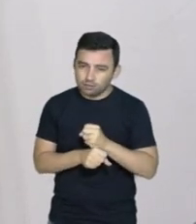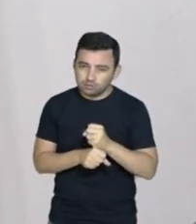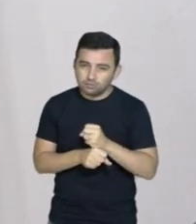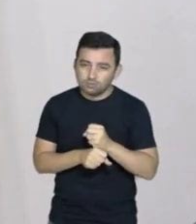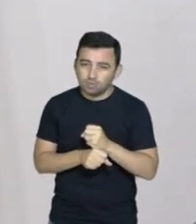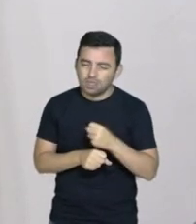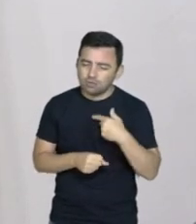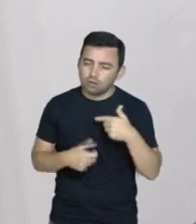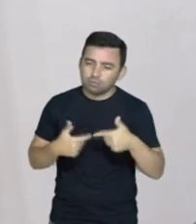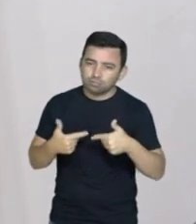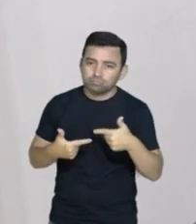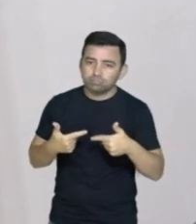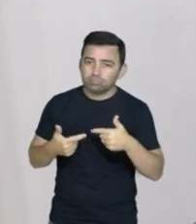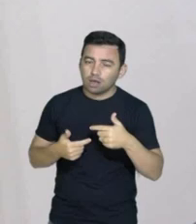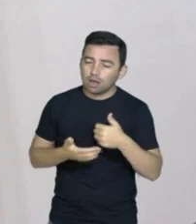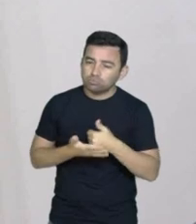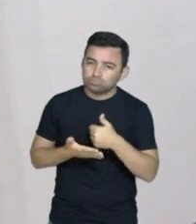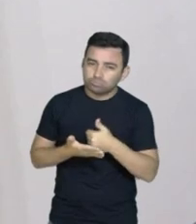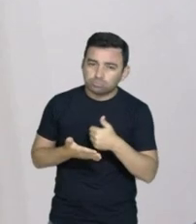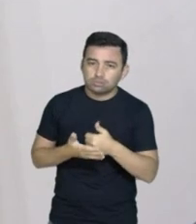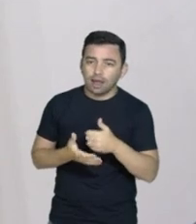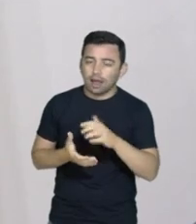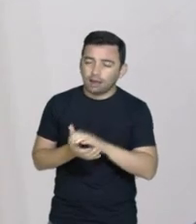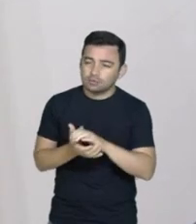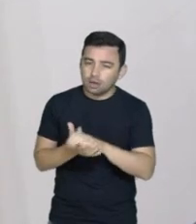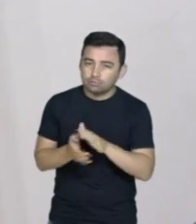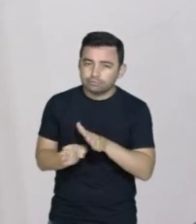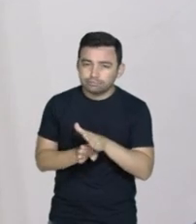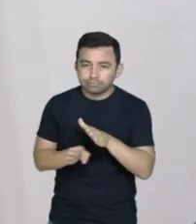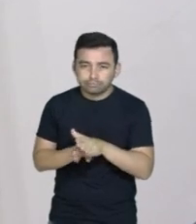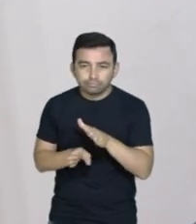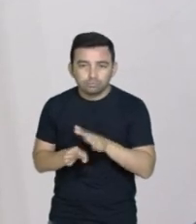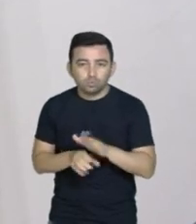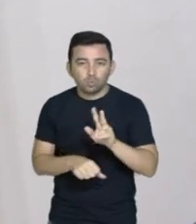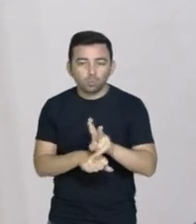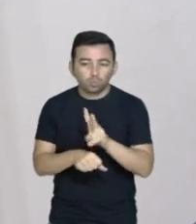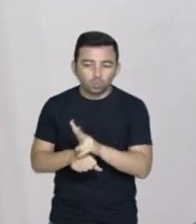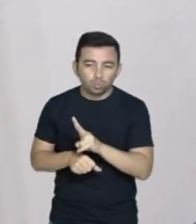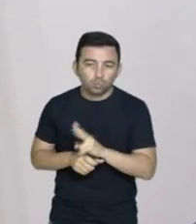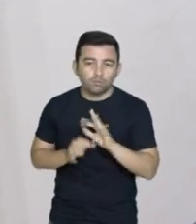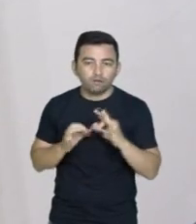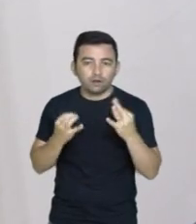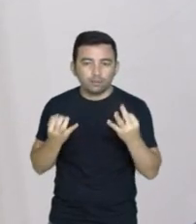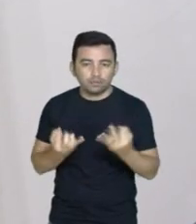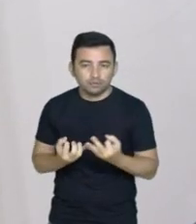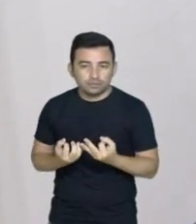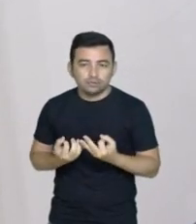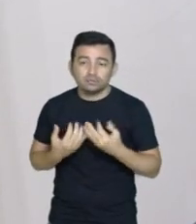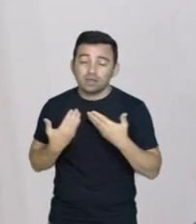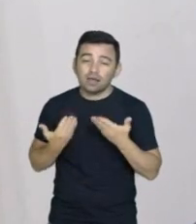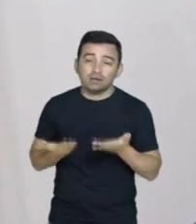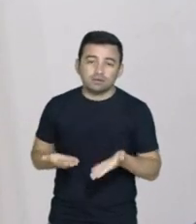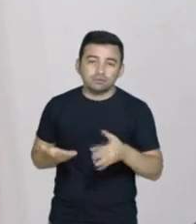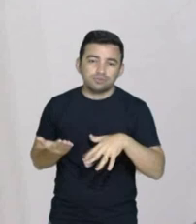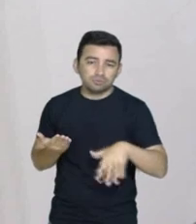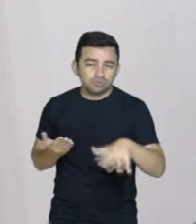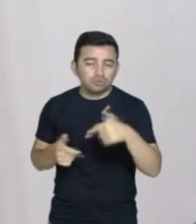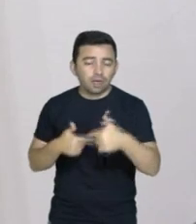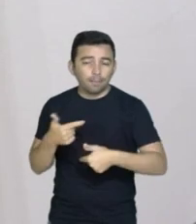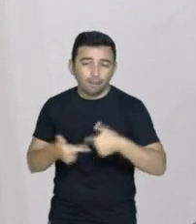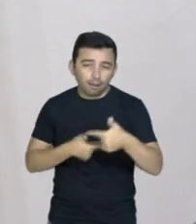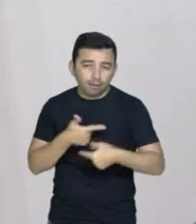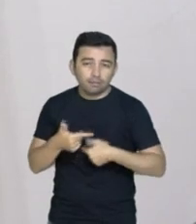casais por mais de 10 anos aconselhando cuidando de famílias e a Igreja Evangélica Assembleia de Deus tem esse trabalho